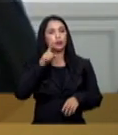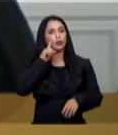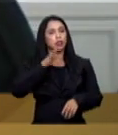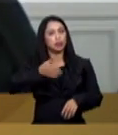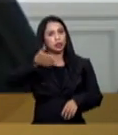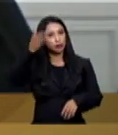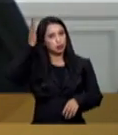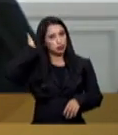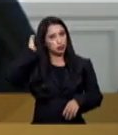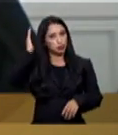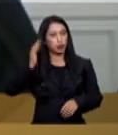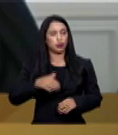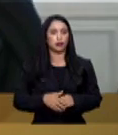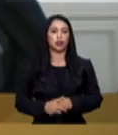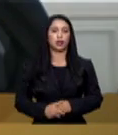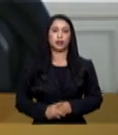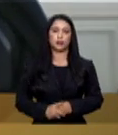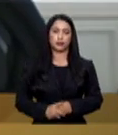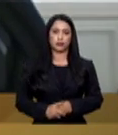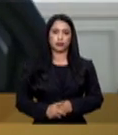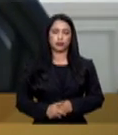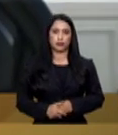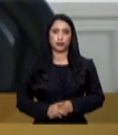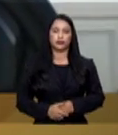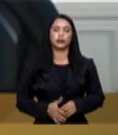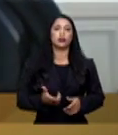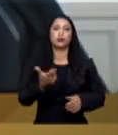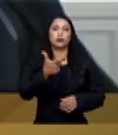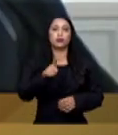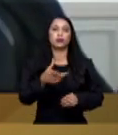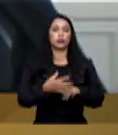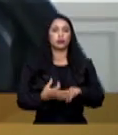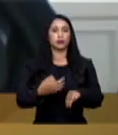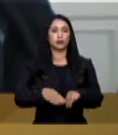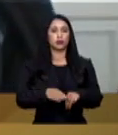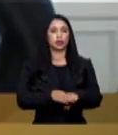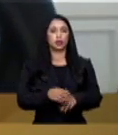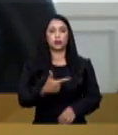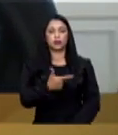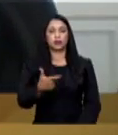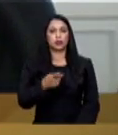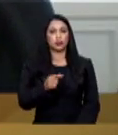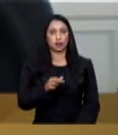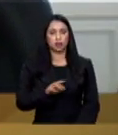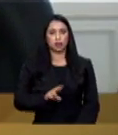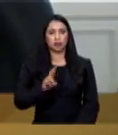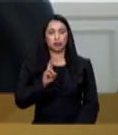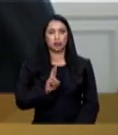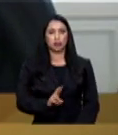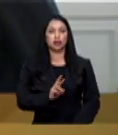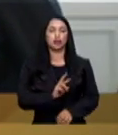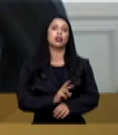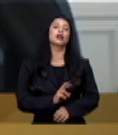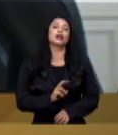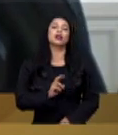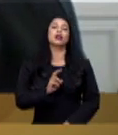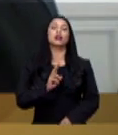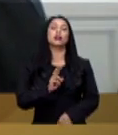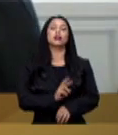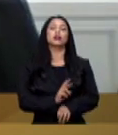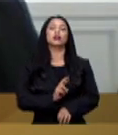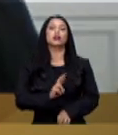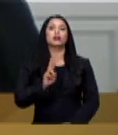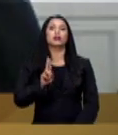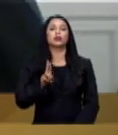de inconstitucionalidade, ministro Marco Aurélio, ministros. Também cumprimento o vice-procurador-geral da República, doutor Humberto